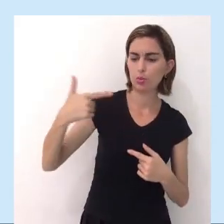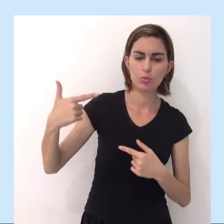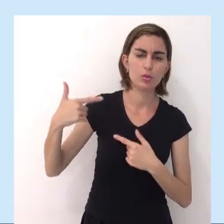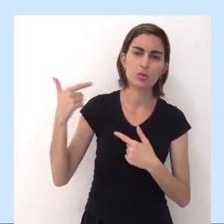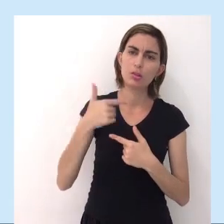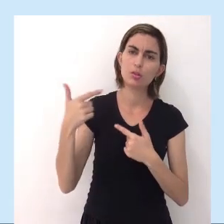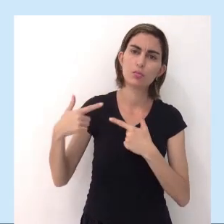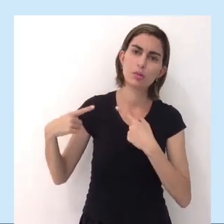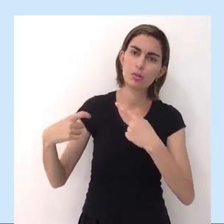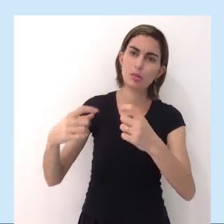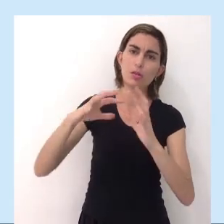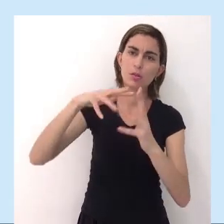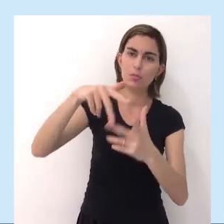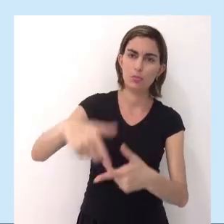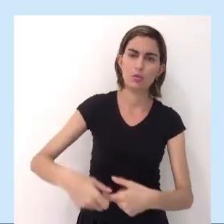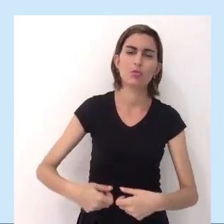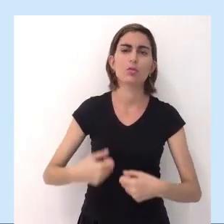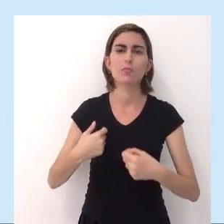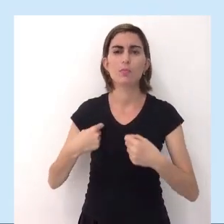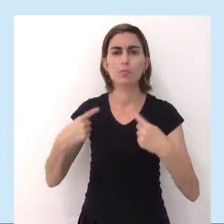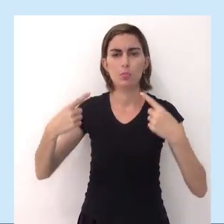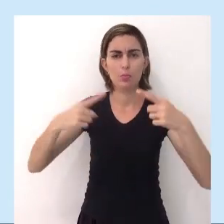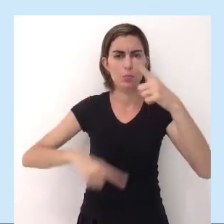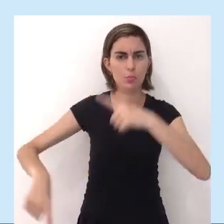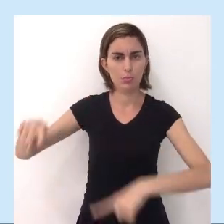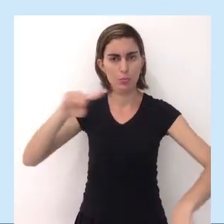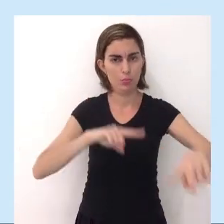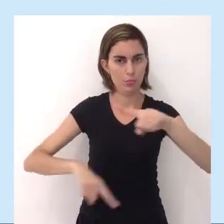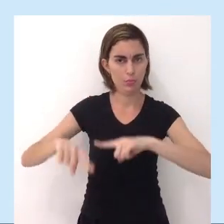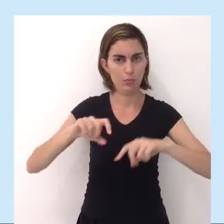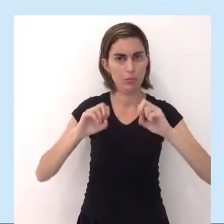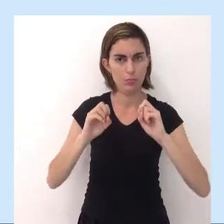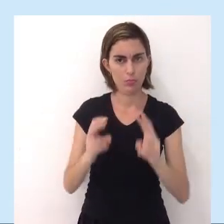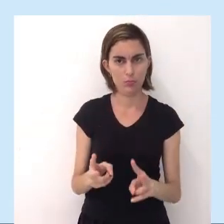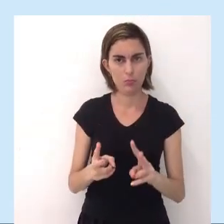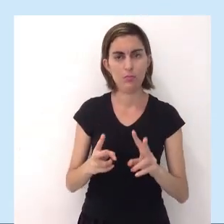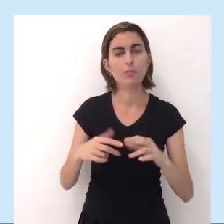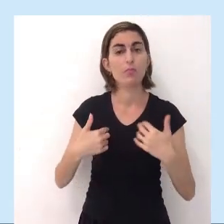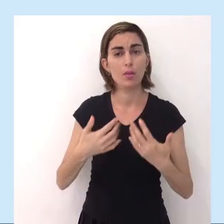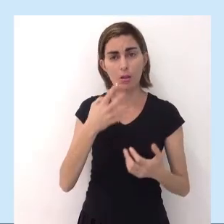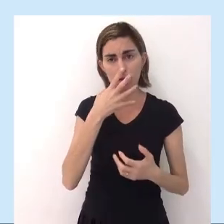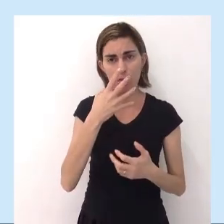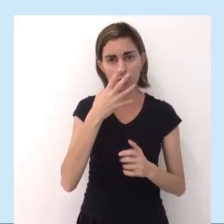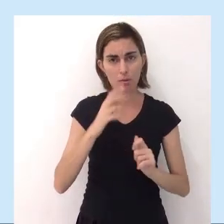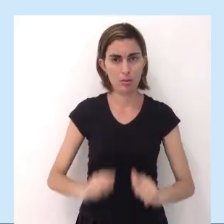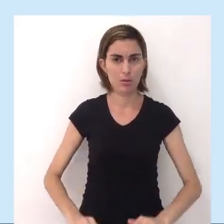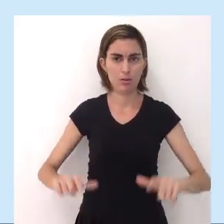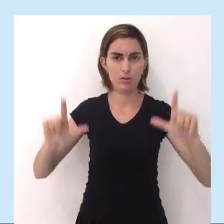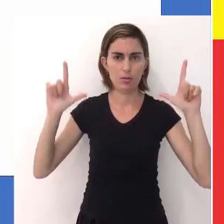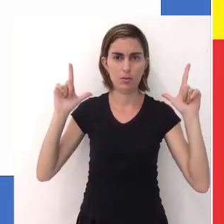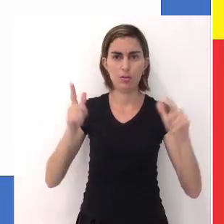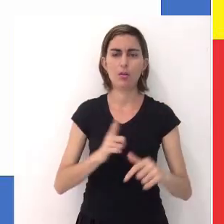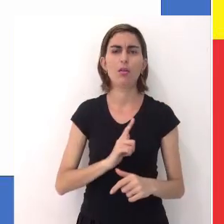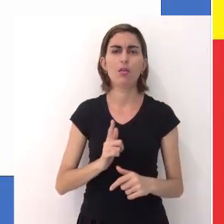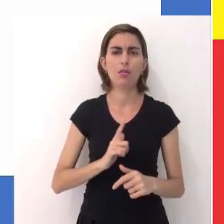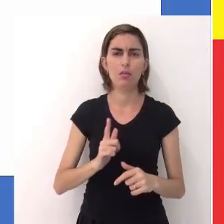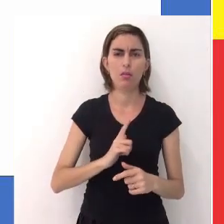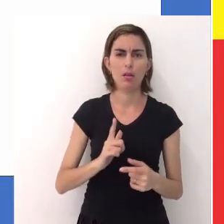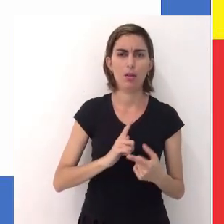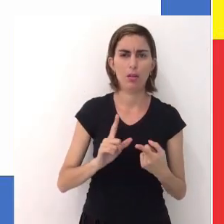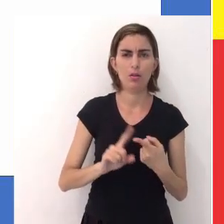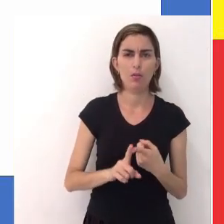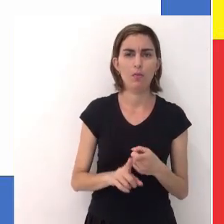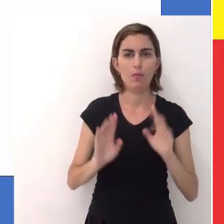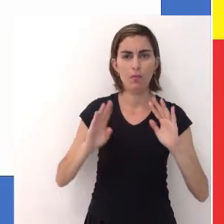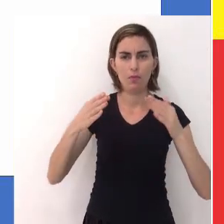ser também um sistema aí de imposição de controle, ok? Observa agora na tela. A gente vai ter o fim, a gente não